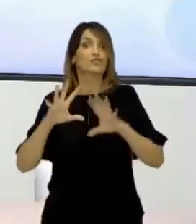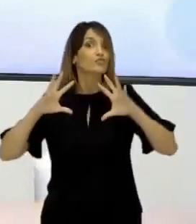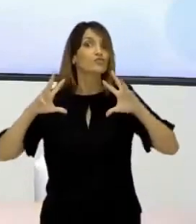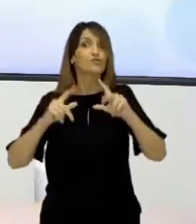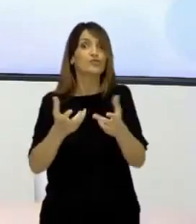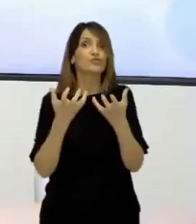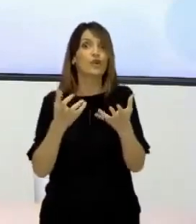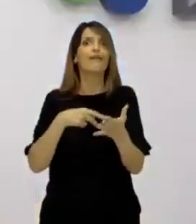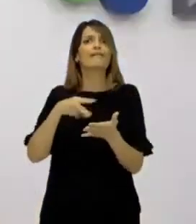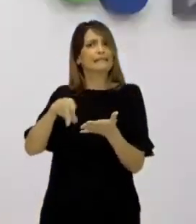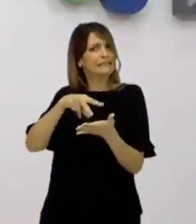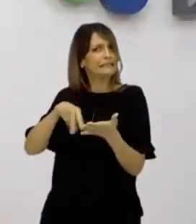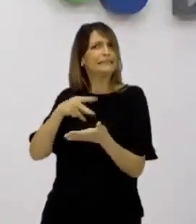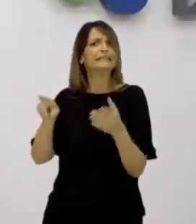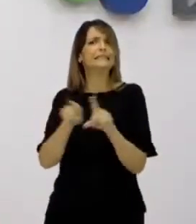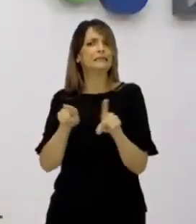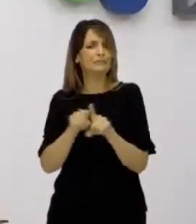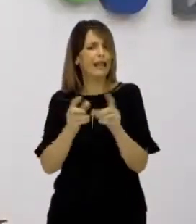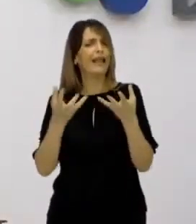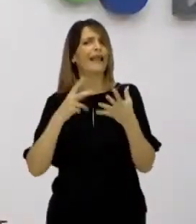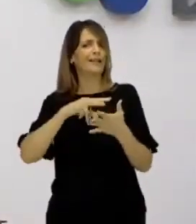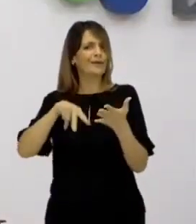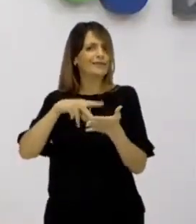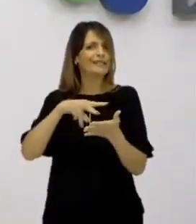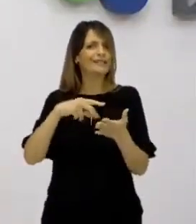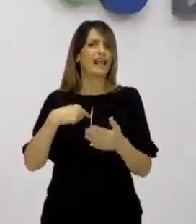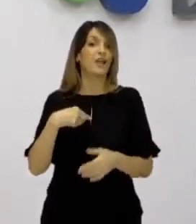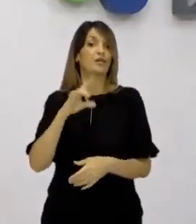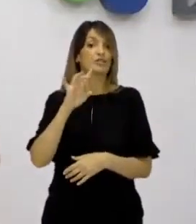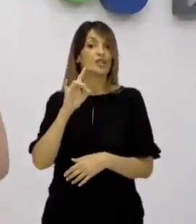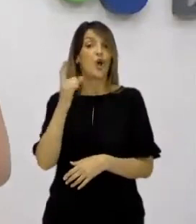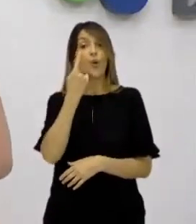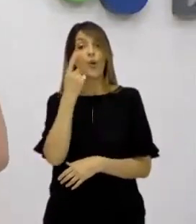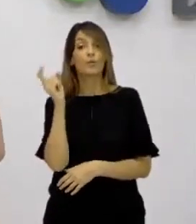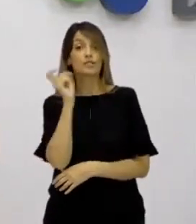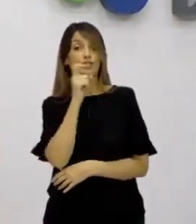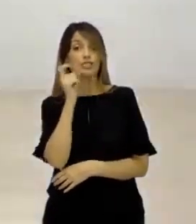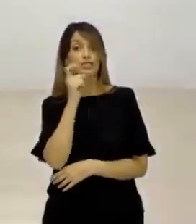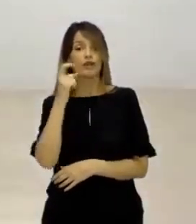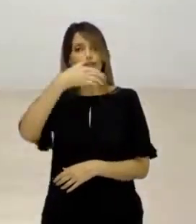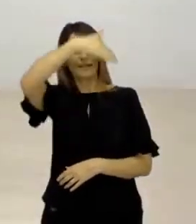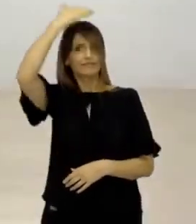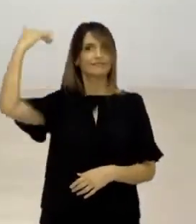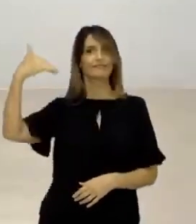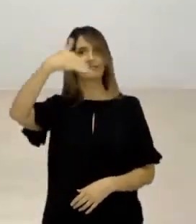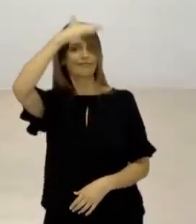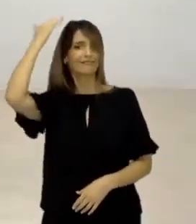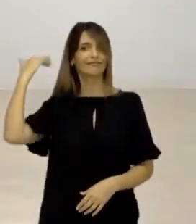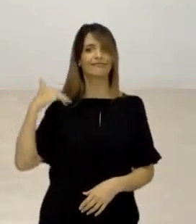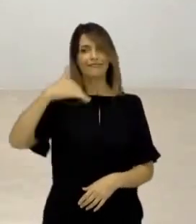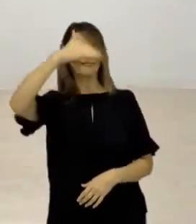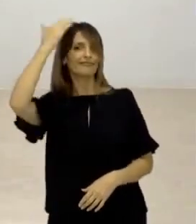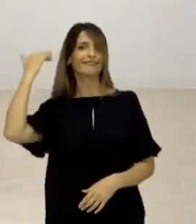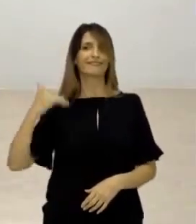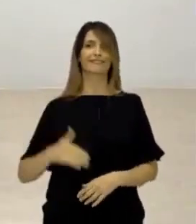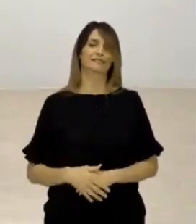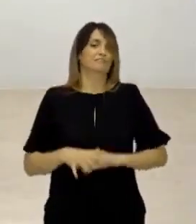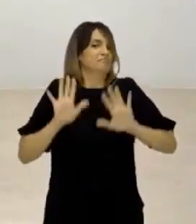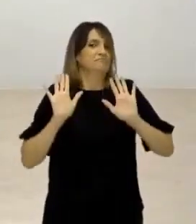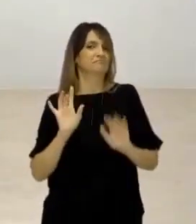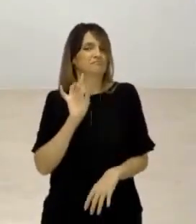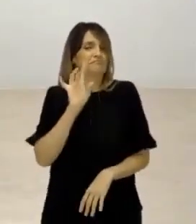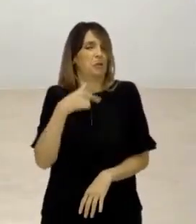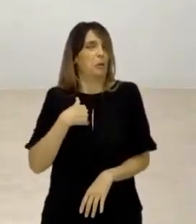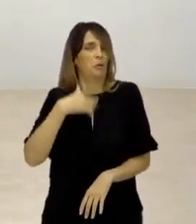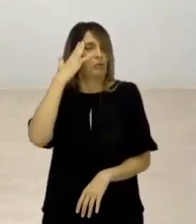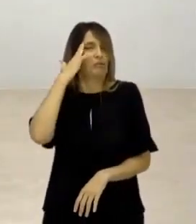dancinha. Dancinha, também queremos dancinha. Eu só sei uma do TikTok, aquela que faz aqui, só. Ai, tu vai entrar, tu pode É cantar. isso aqui, é isso.